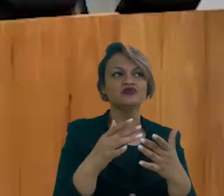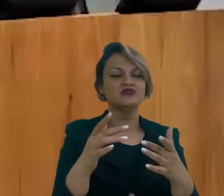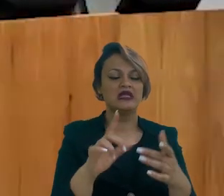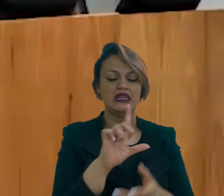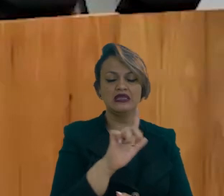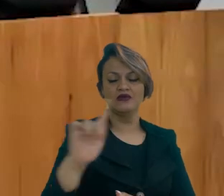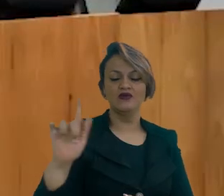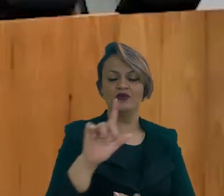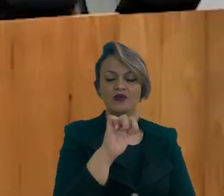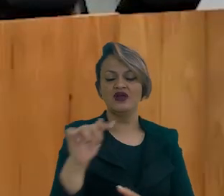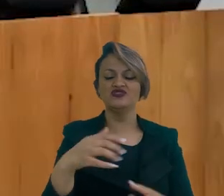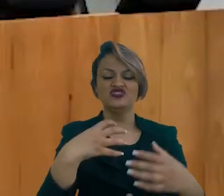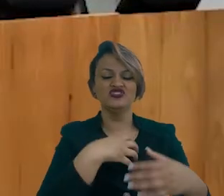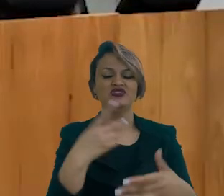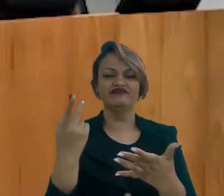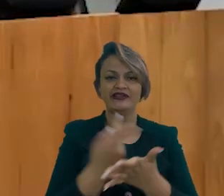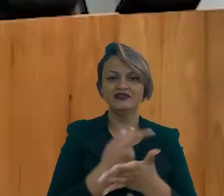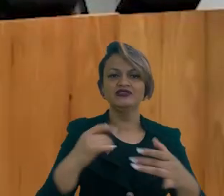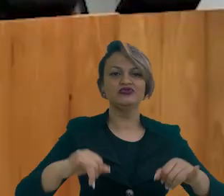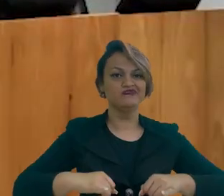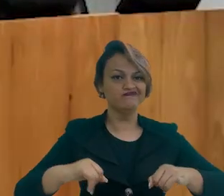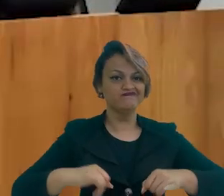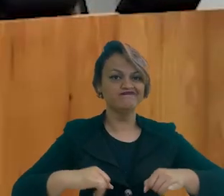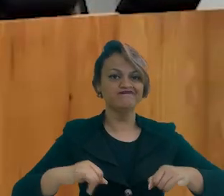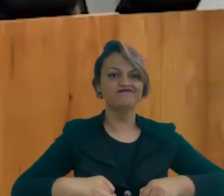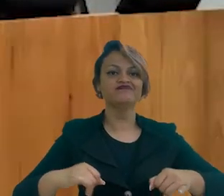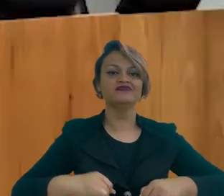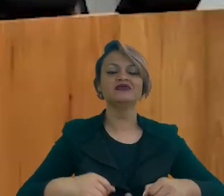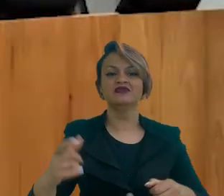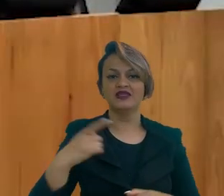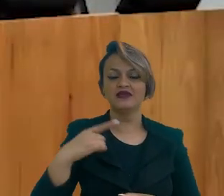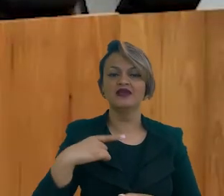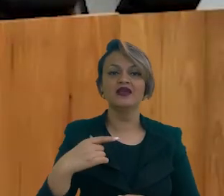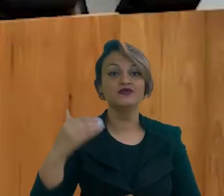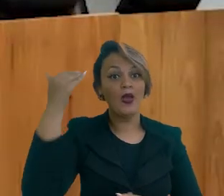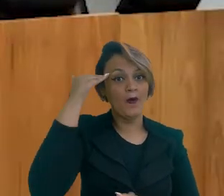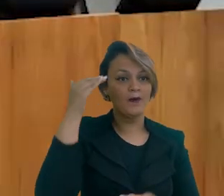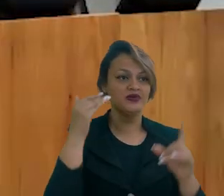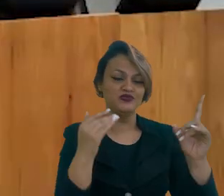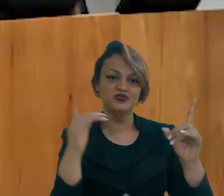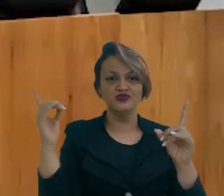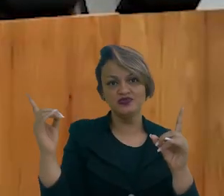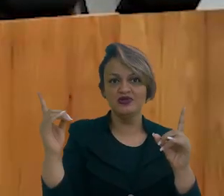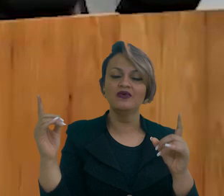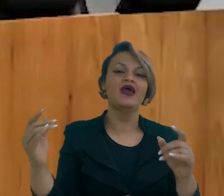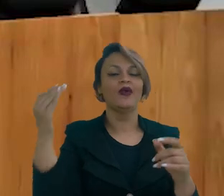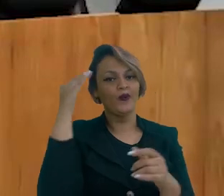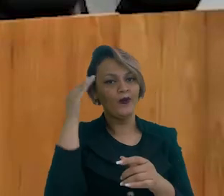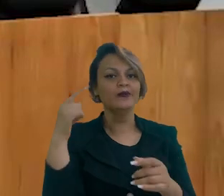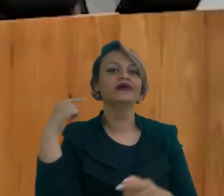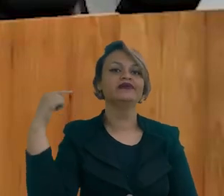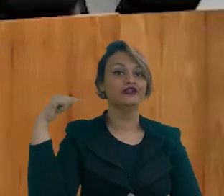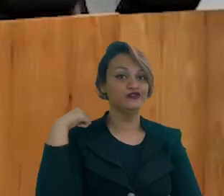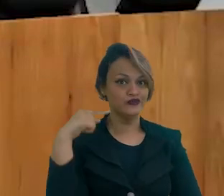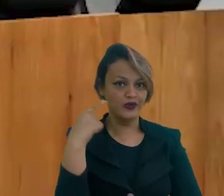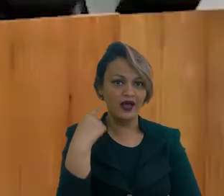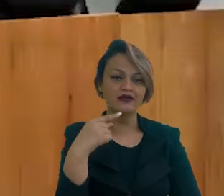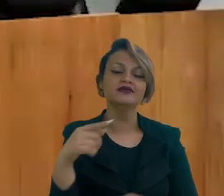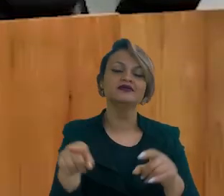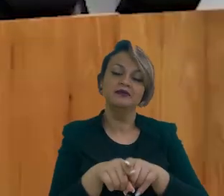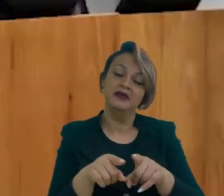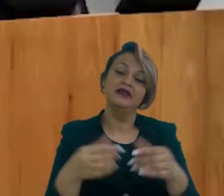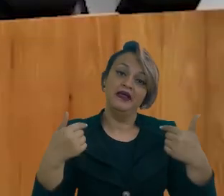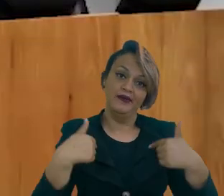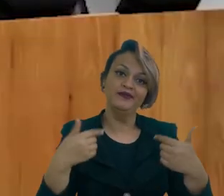na utilização inadequada da linguagem nós temos sofrido isso obviamente não é culpa só de um lado da moeda também culpa dos